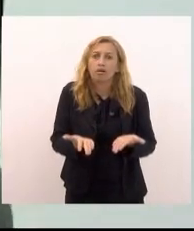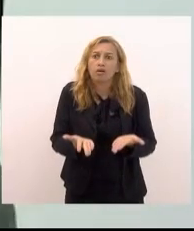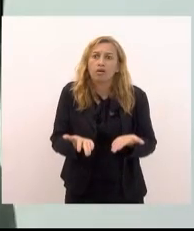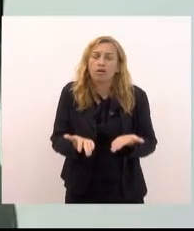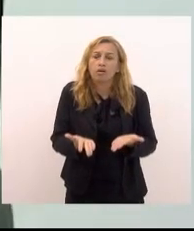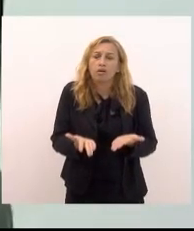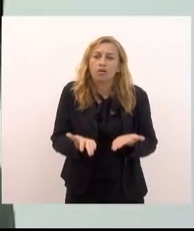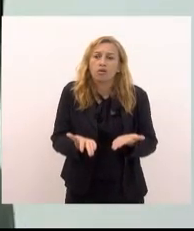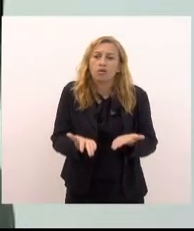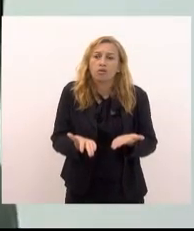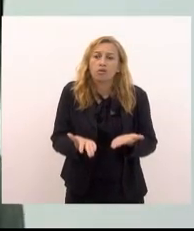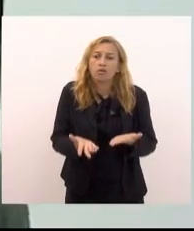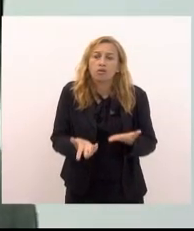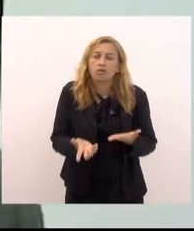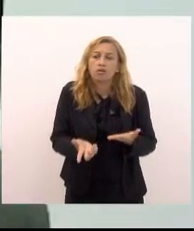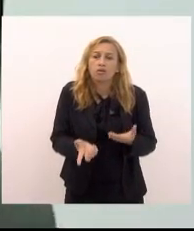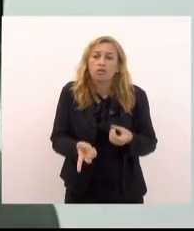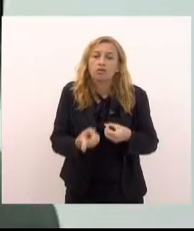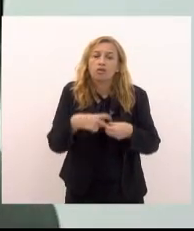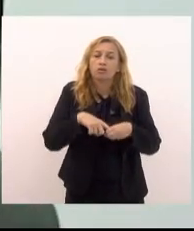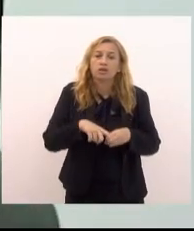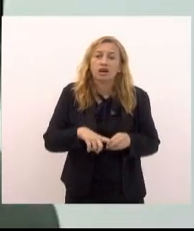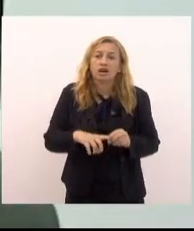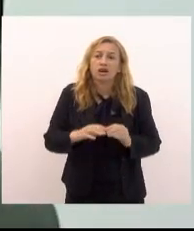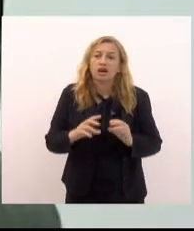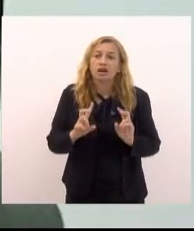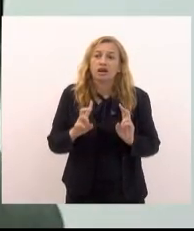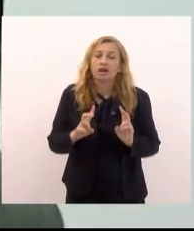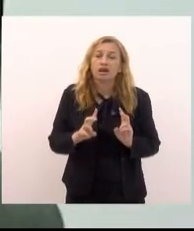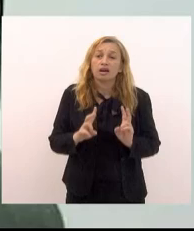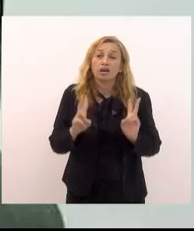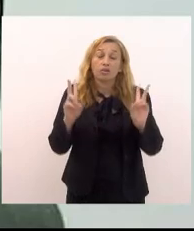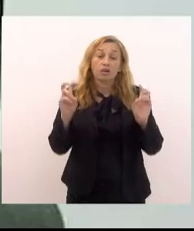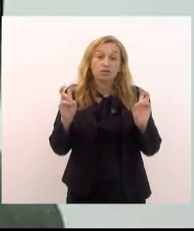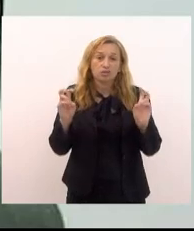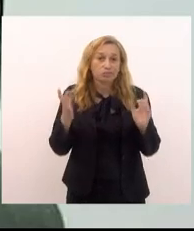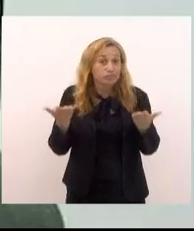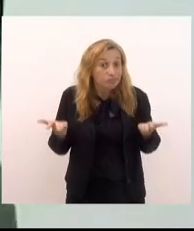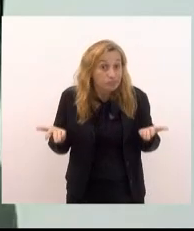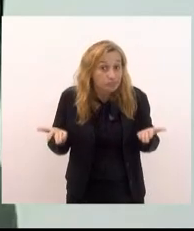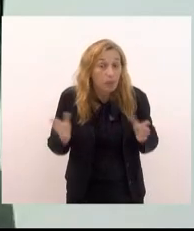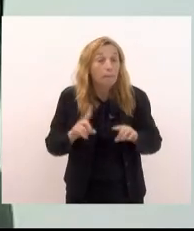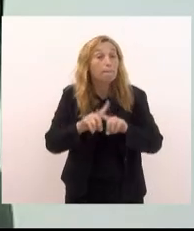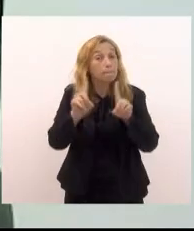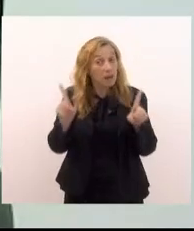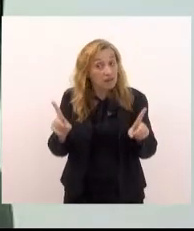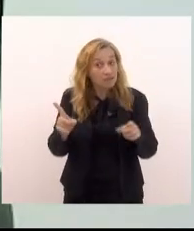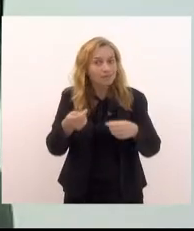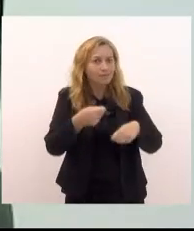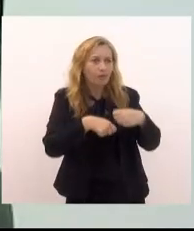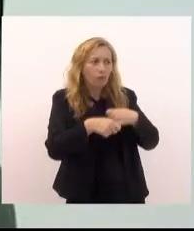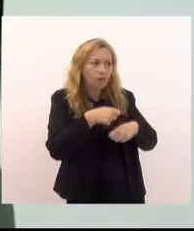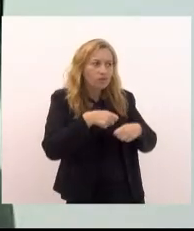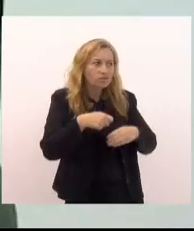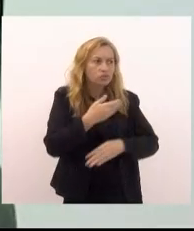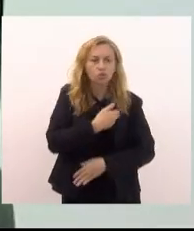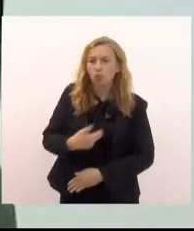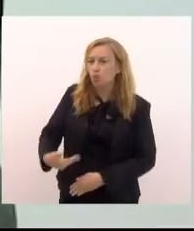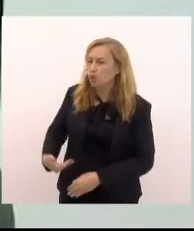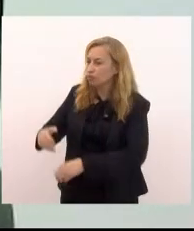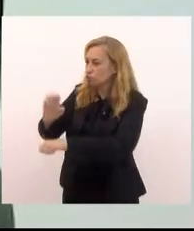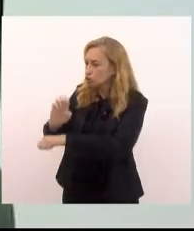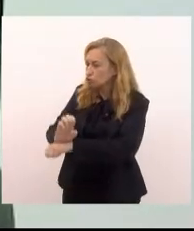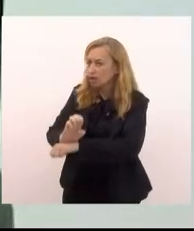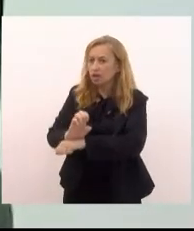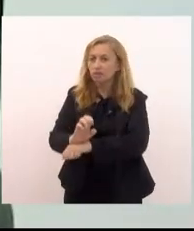sequer abrir conversa sobre essa questão. Mas as negociações entre o governo do Estado